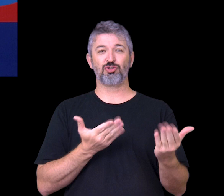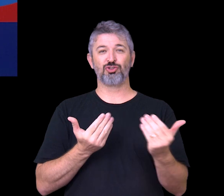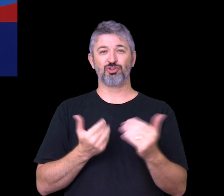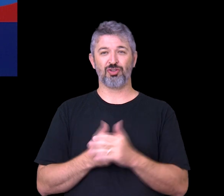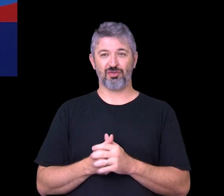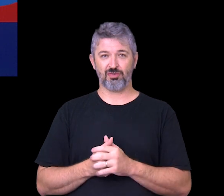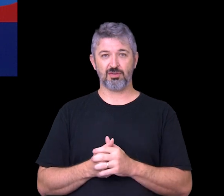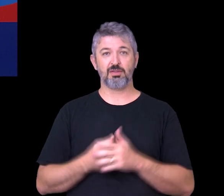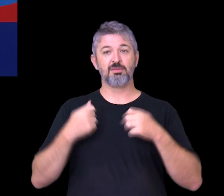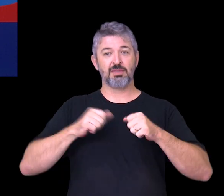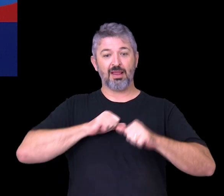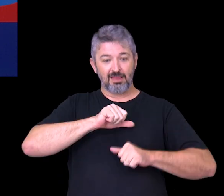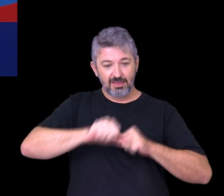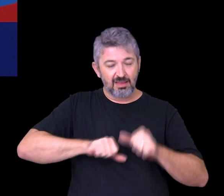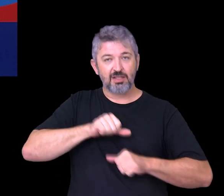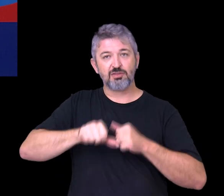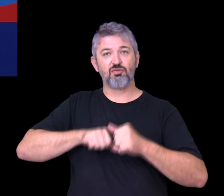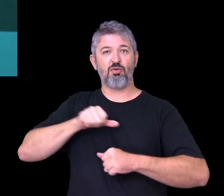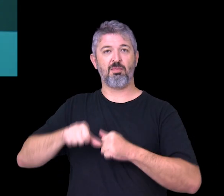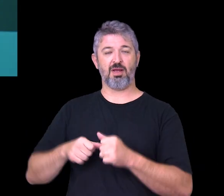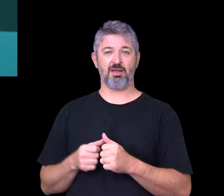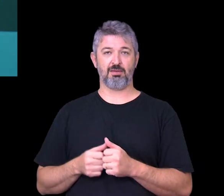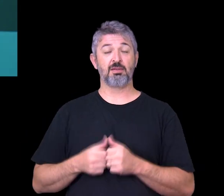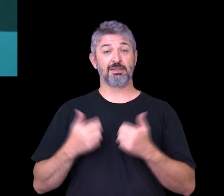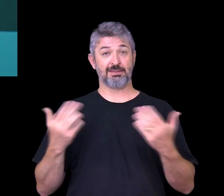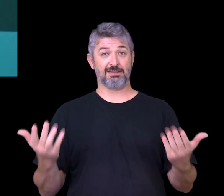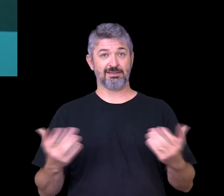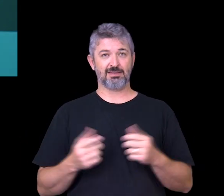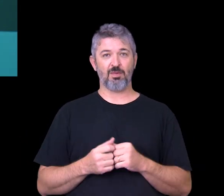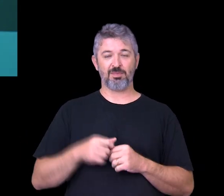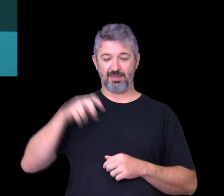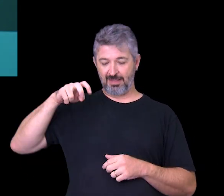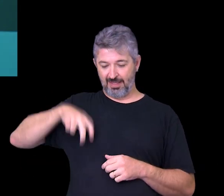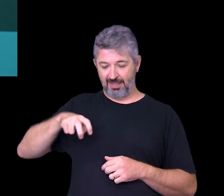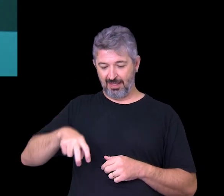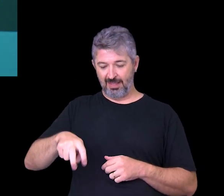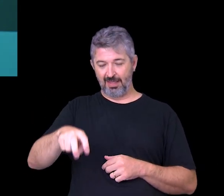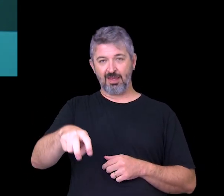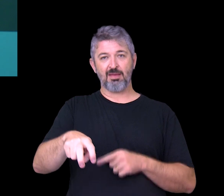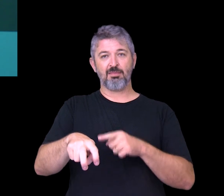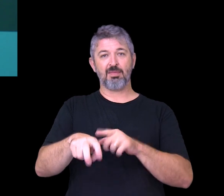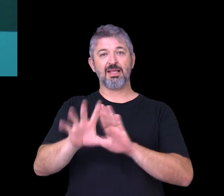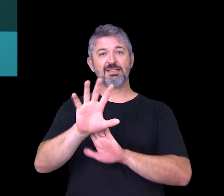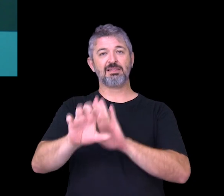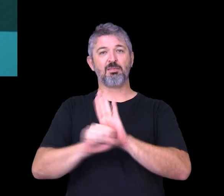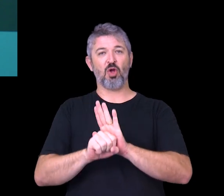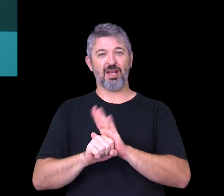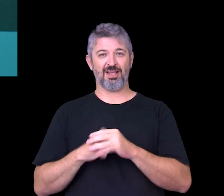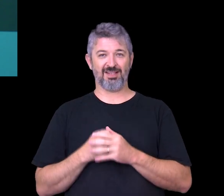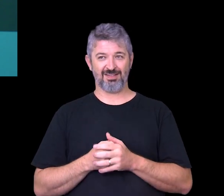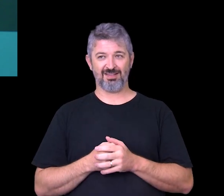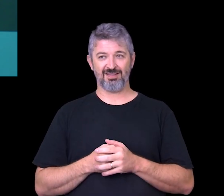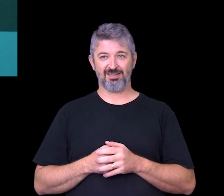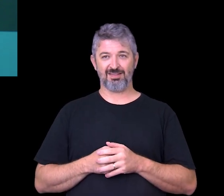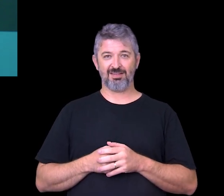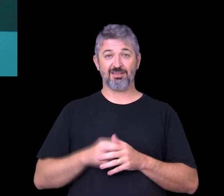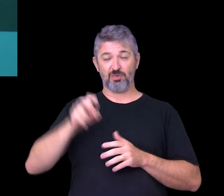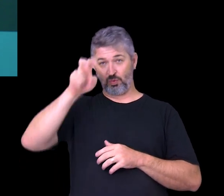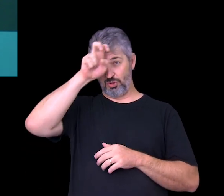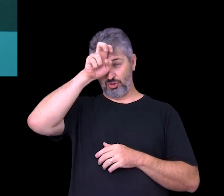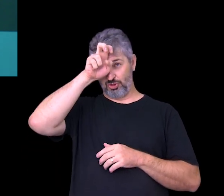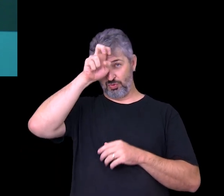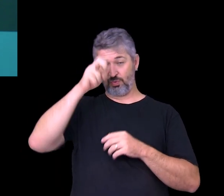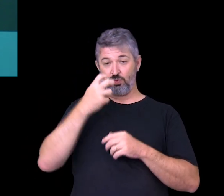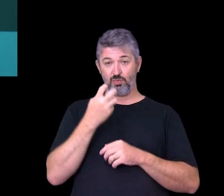transformar. Então, essa caminhada é uma caminhada simbólica. Eles saem do Egito depois de 400